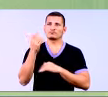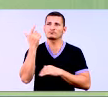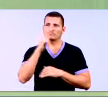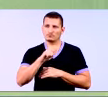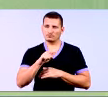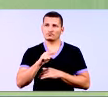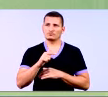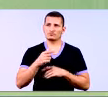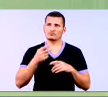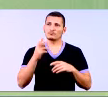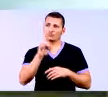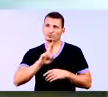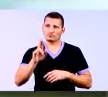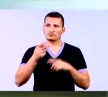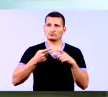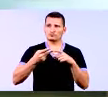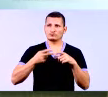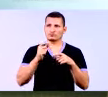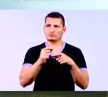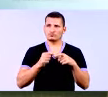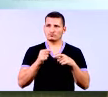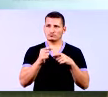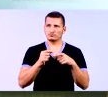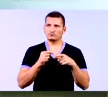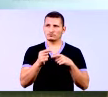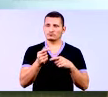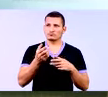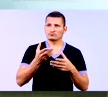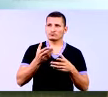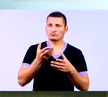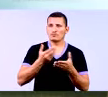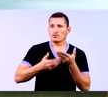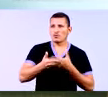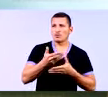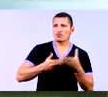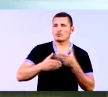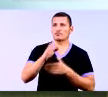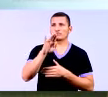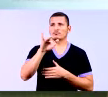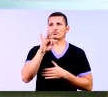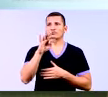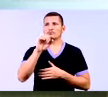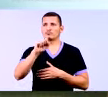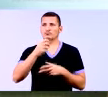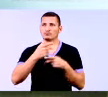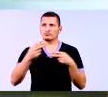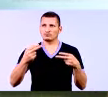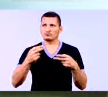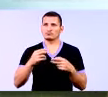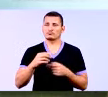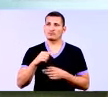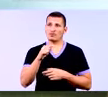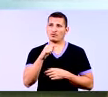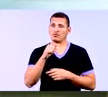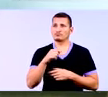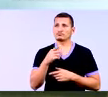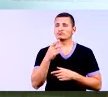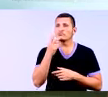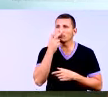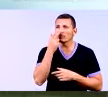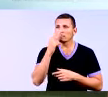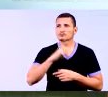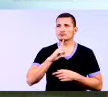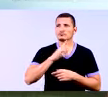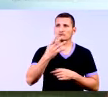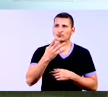velocidade tamanha, de conjunto de troca de bits, lá taxa de transferência, que faz ele trabalhar como se tivesse 4. Ou seja, a